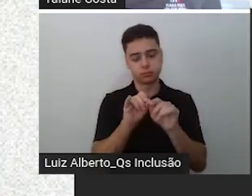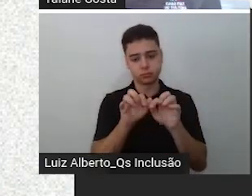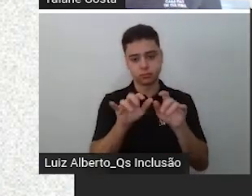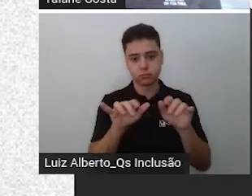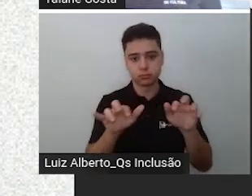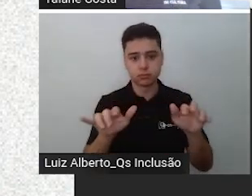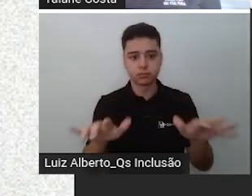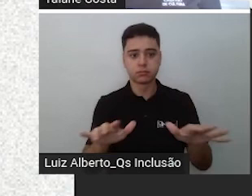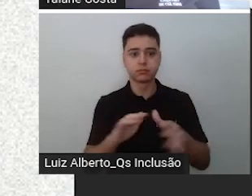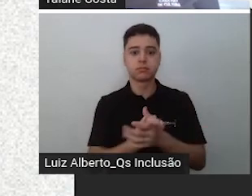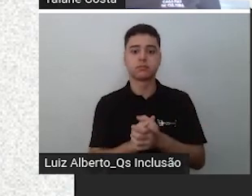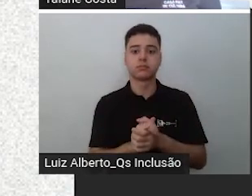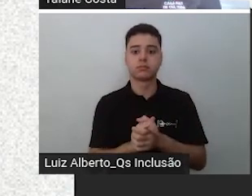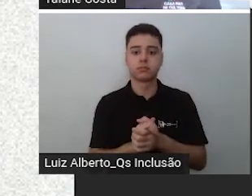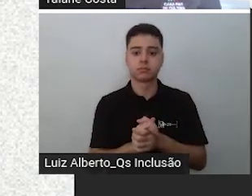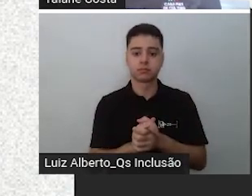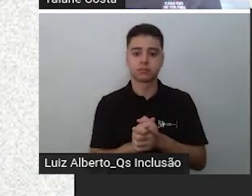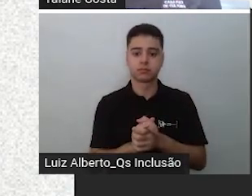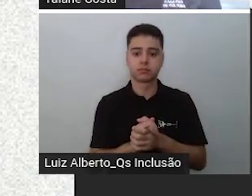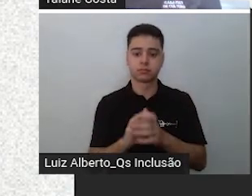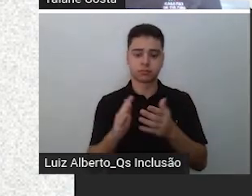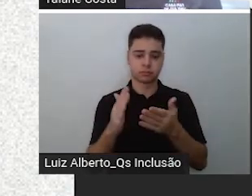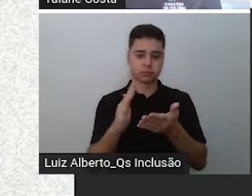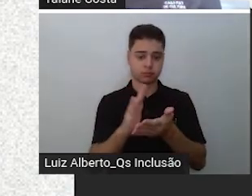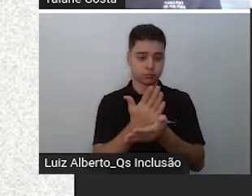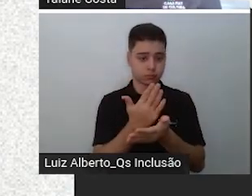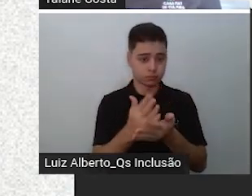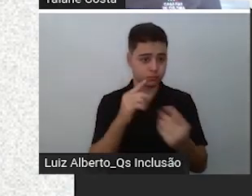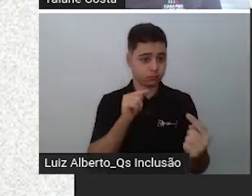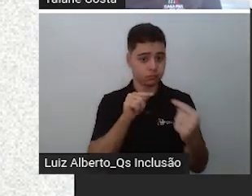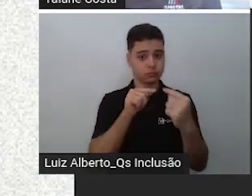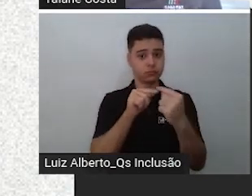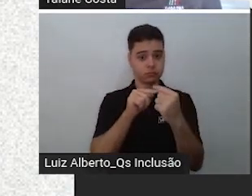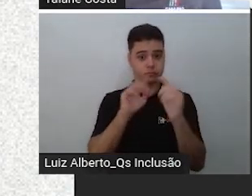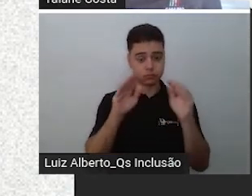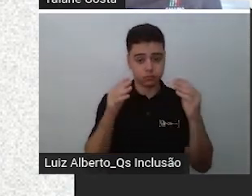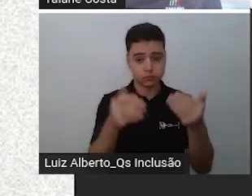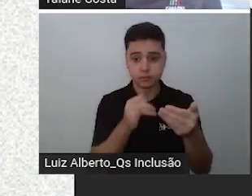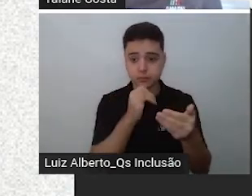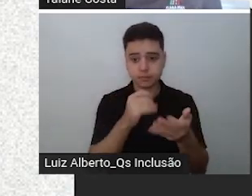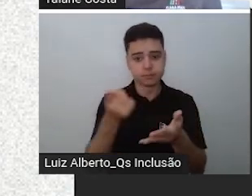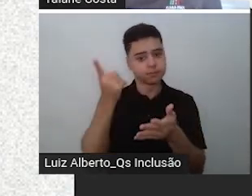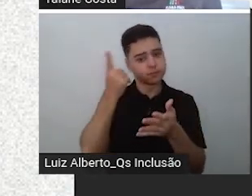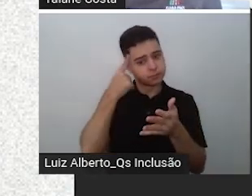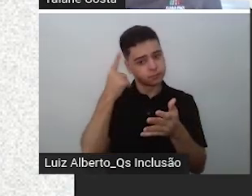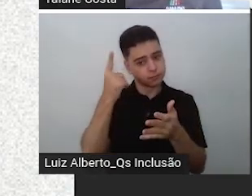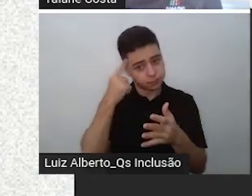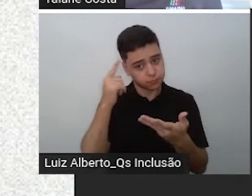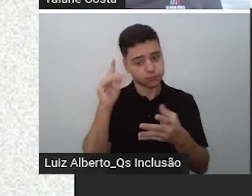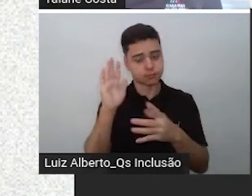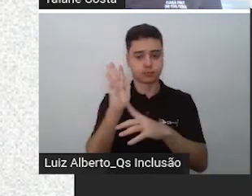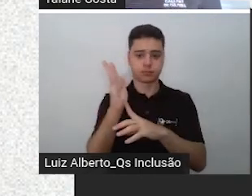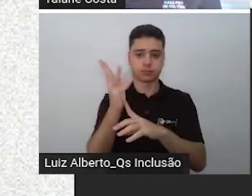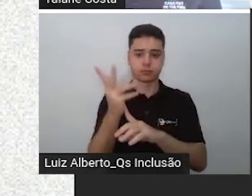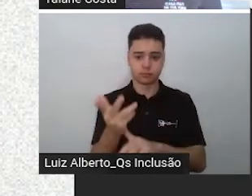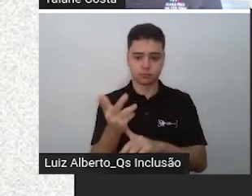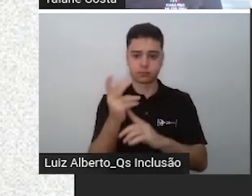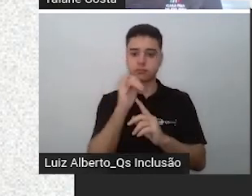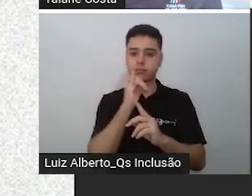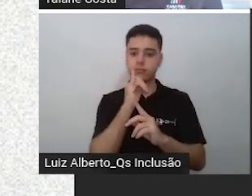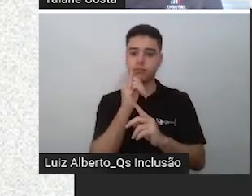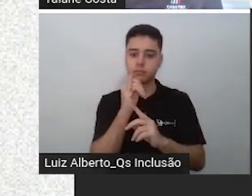né? E alguns objetivos específicos, que é reflexão sobre a obra de arte,